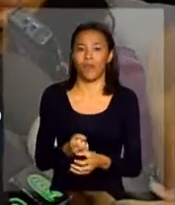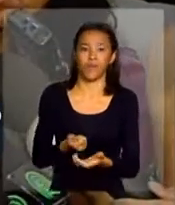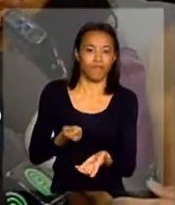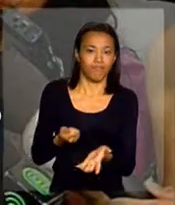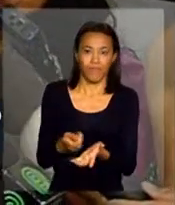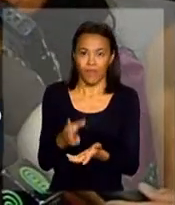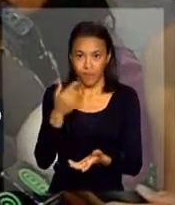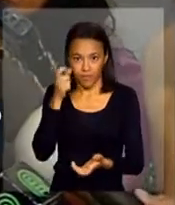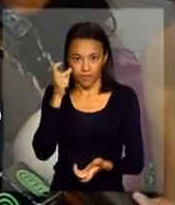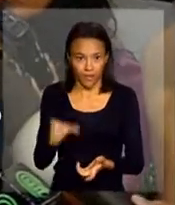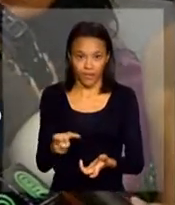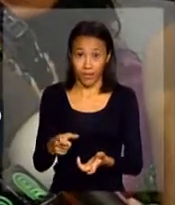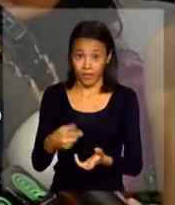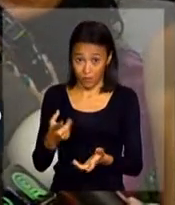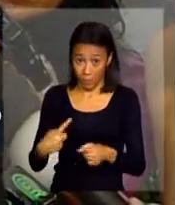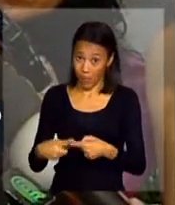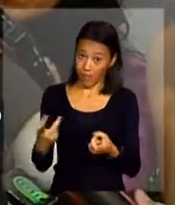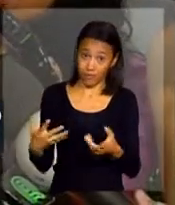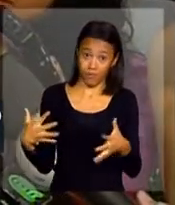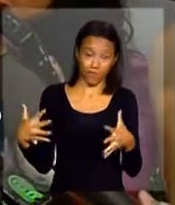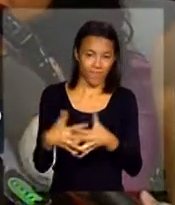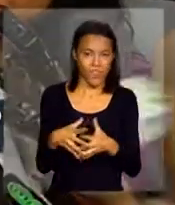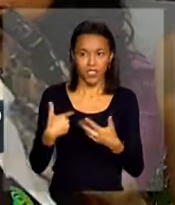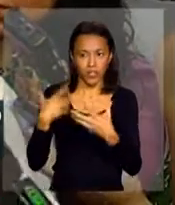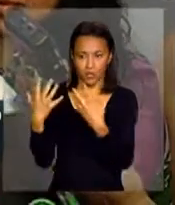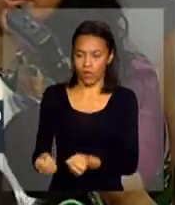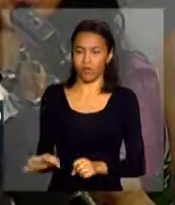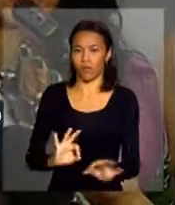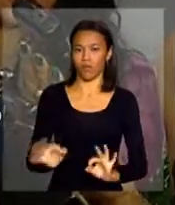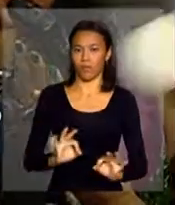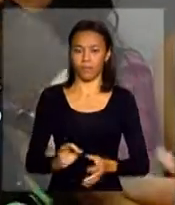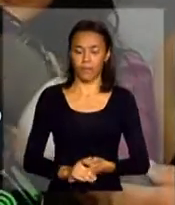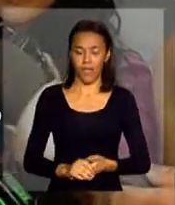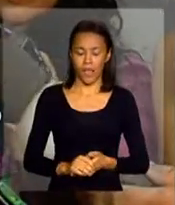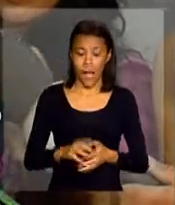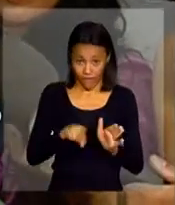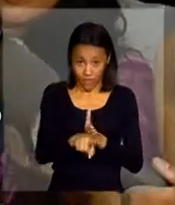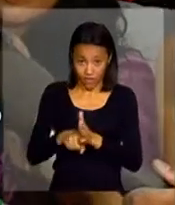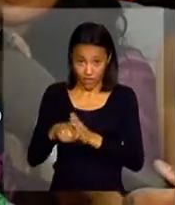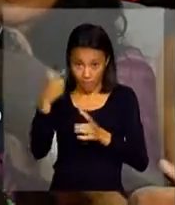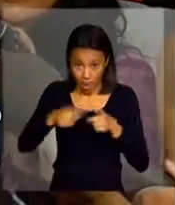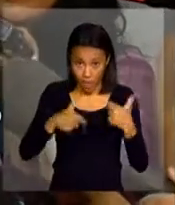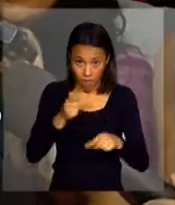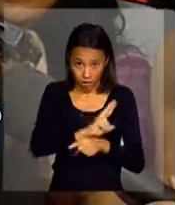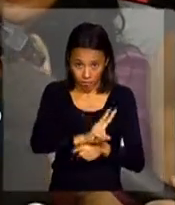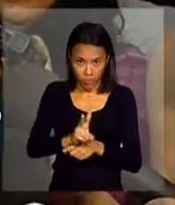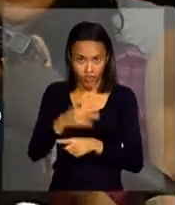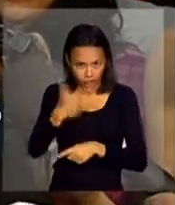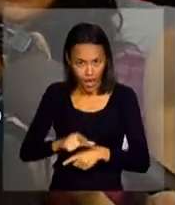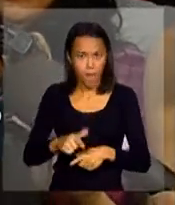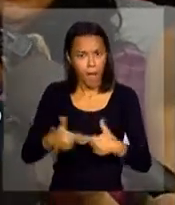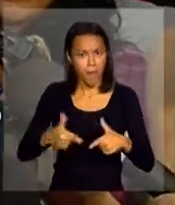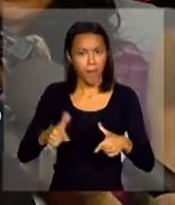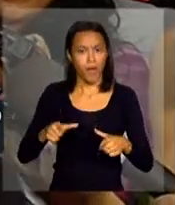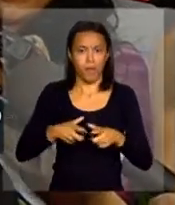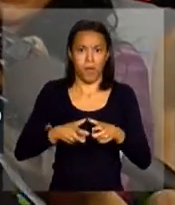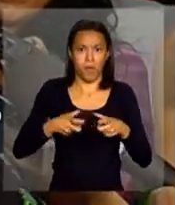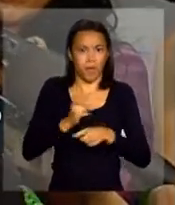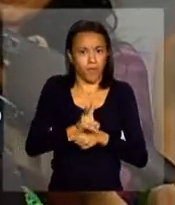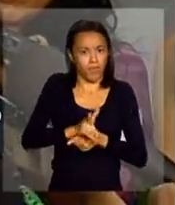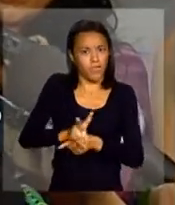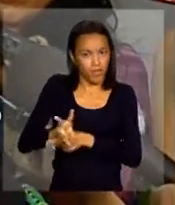tentar contaminar a produção de alimentos no Brasil. Isso é inaceitável. A fiscalização vai aumentar? A fiscalização vai aumentar. Já aumentou, tá? E